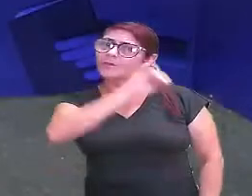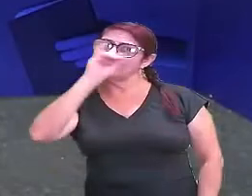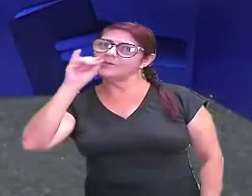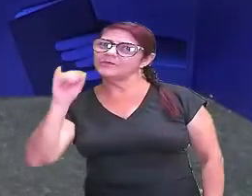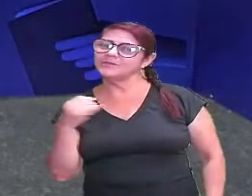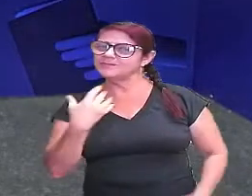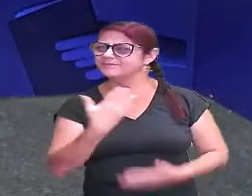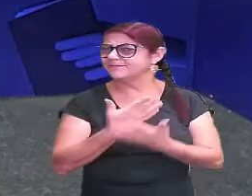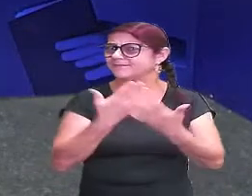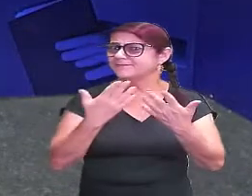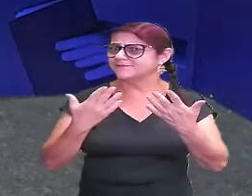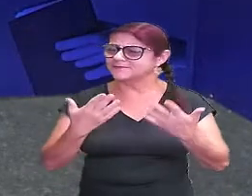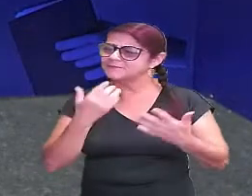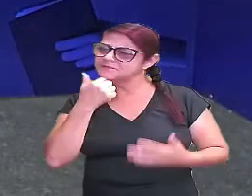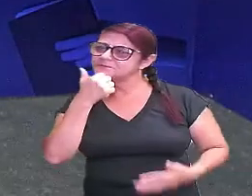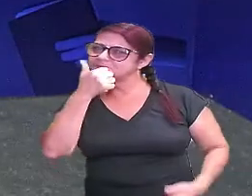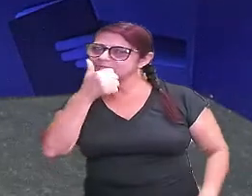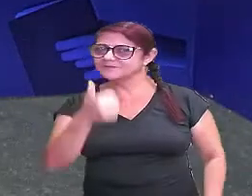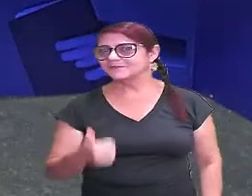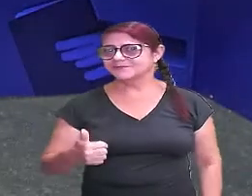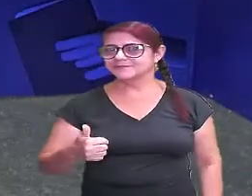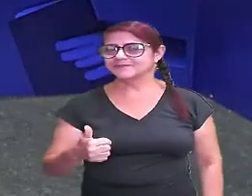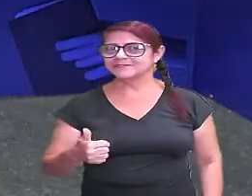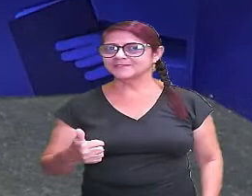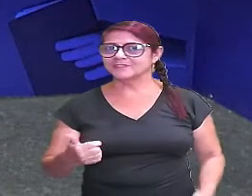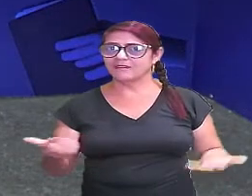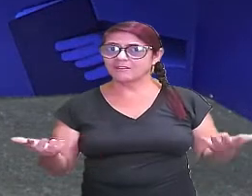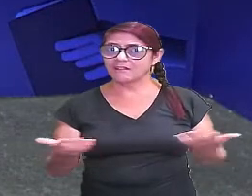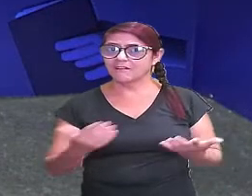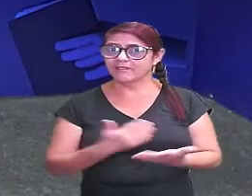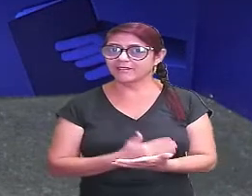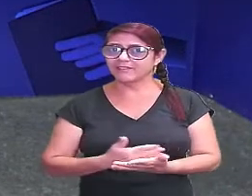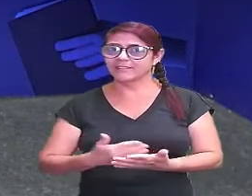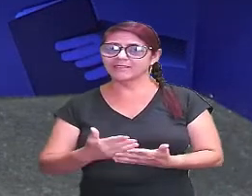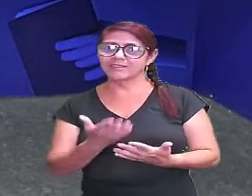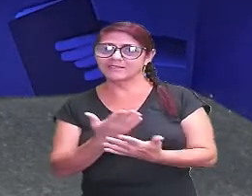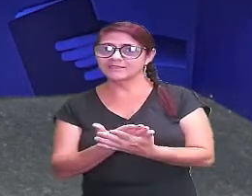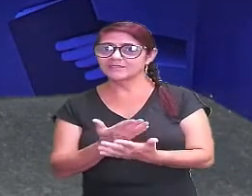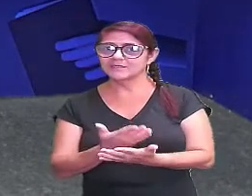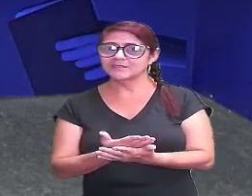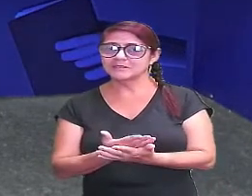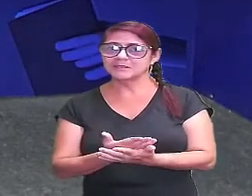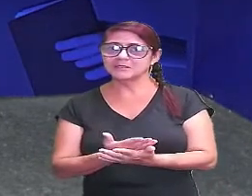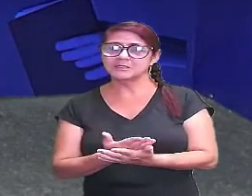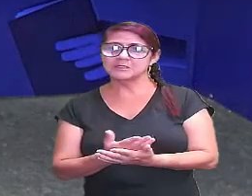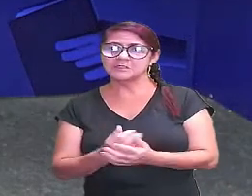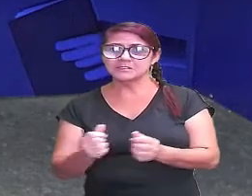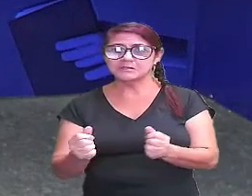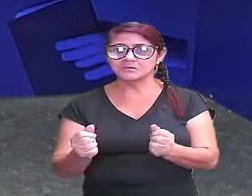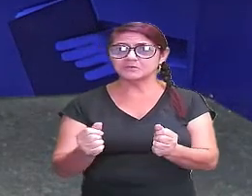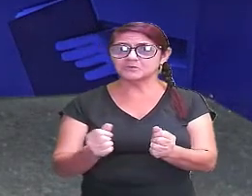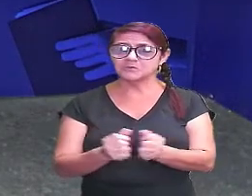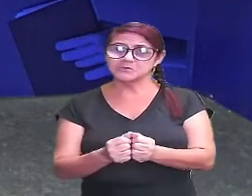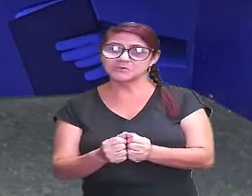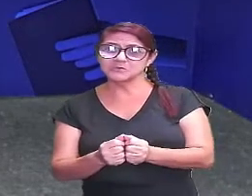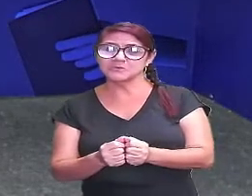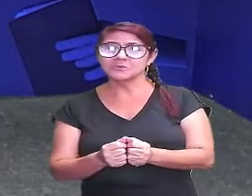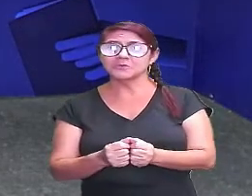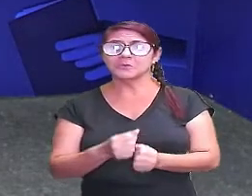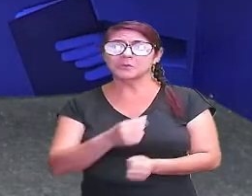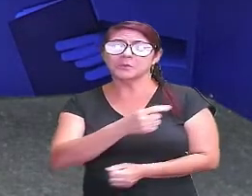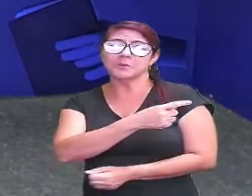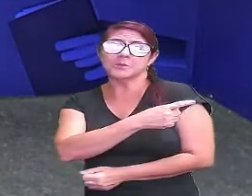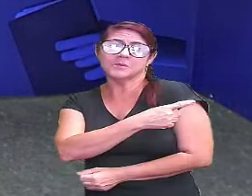Olá, galerinha! Tudo bem com vocês? Vamos dar início à nossa aula de fortalecimento pedagógico com as turmas